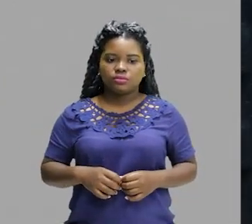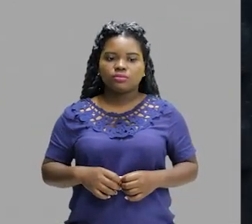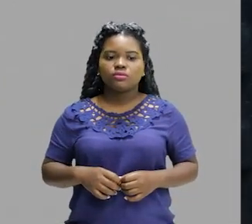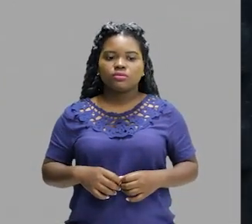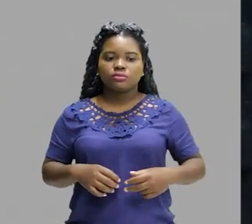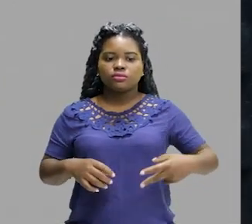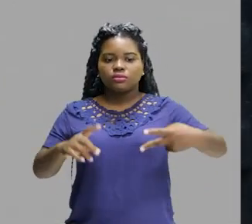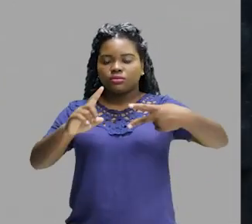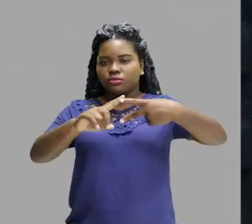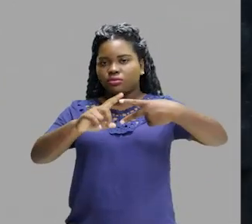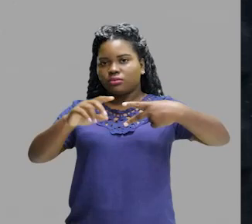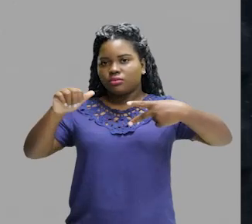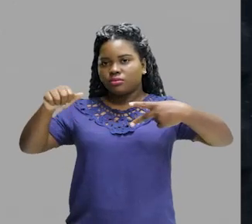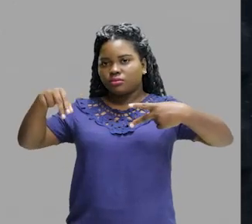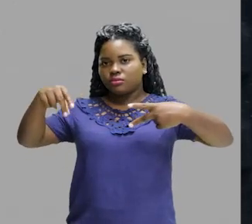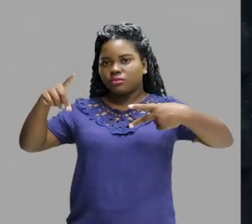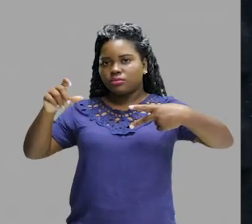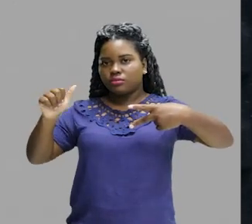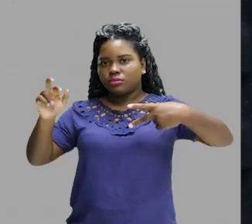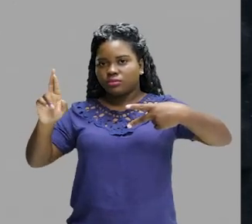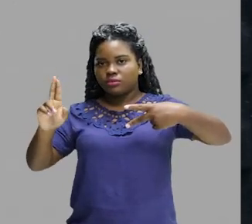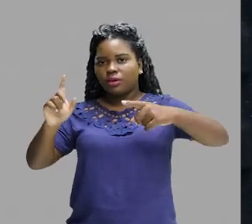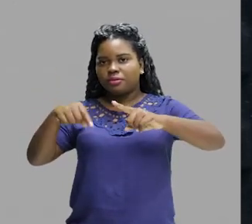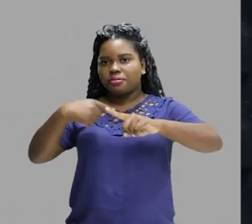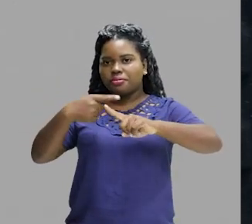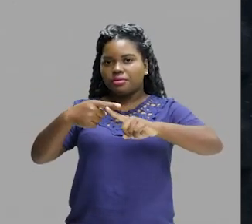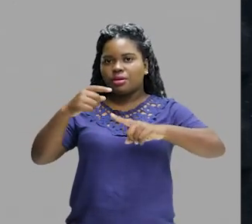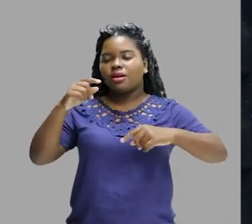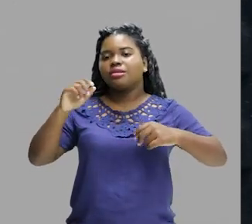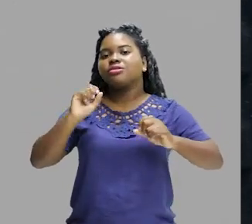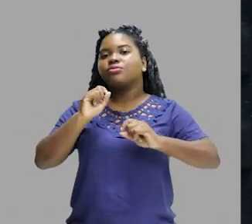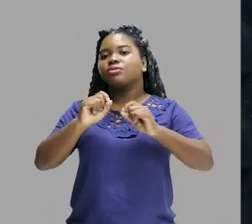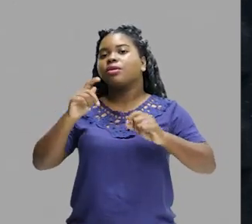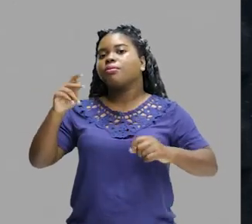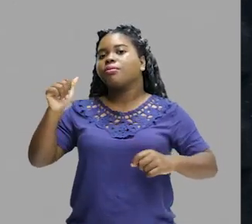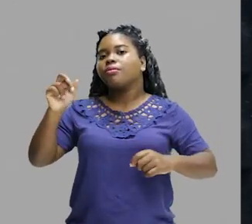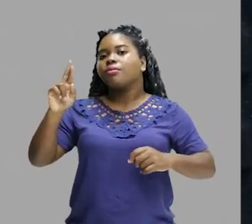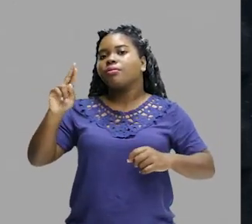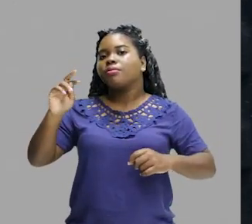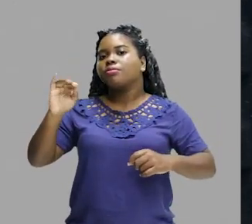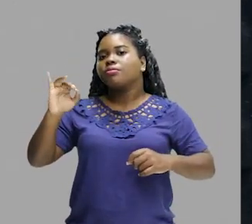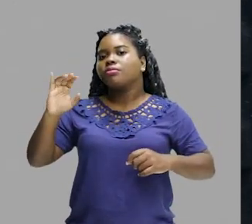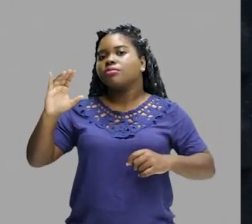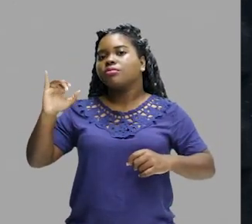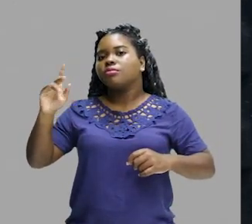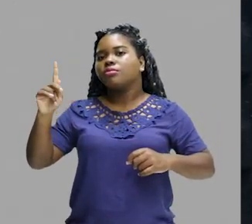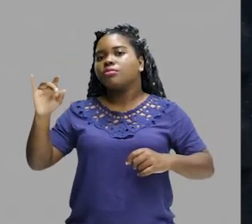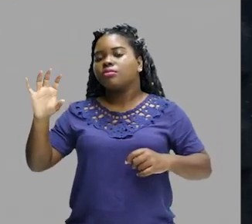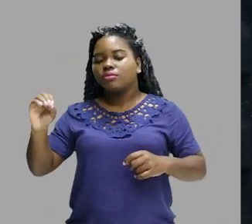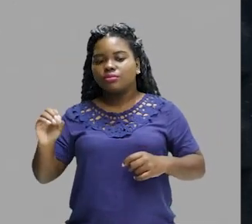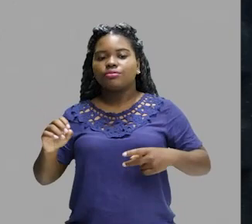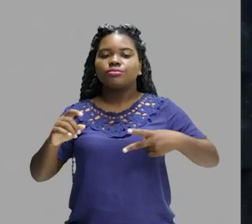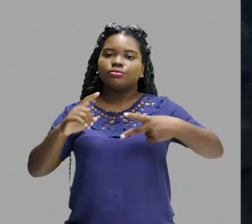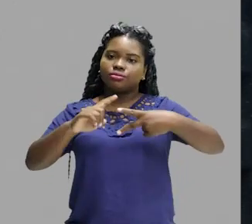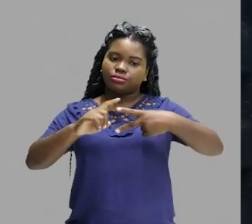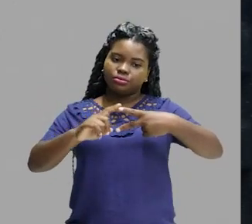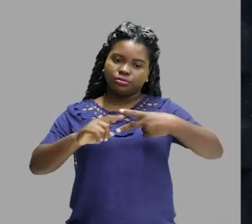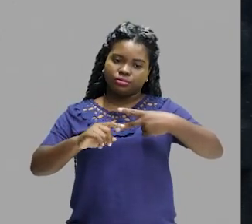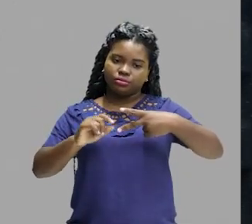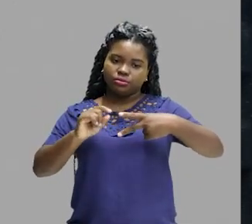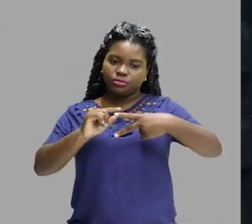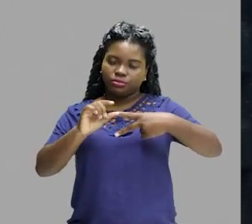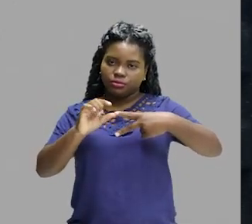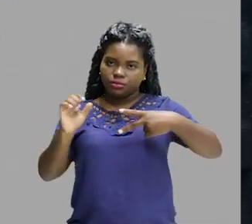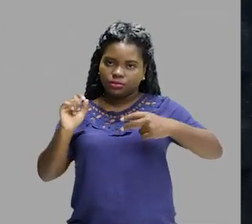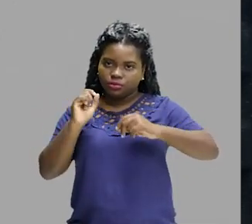Andar mais particípio. O verbo andar mais o particípio. Expressa